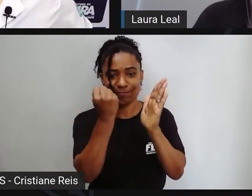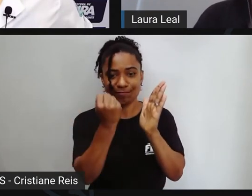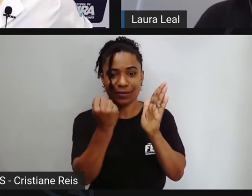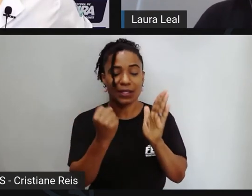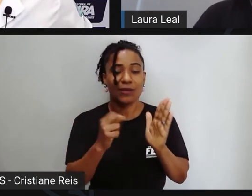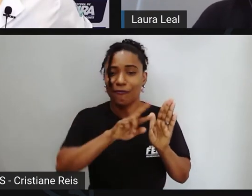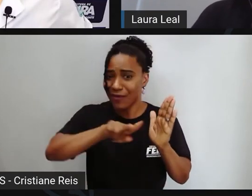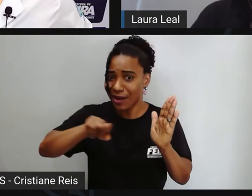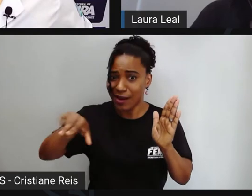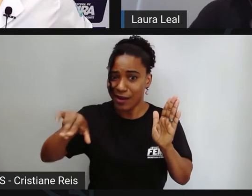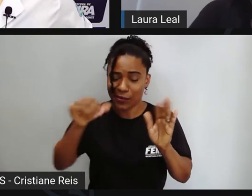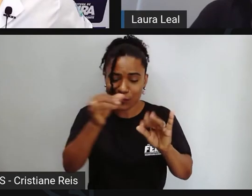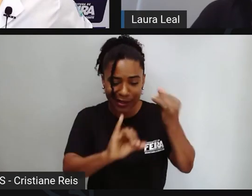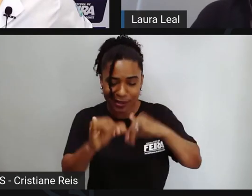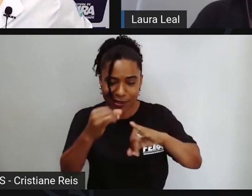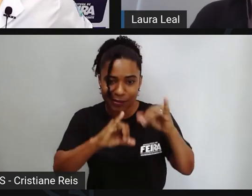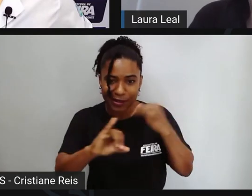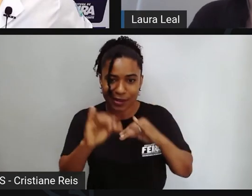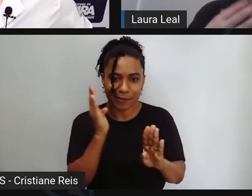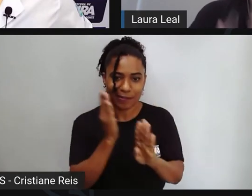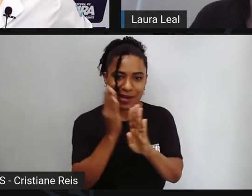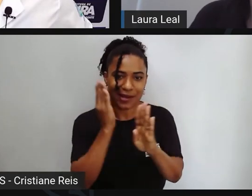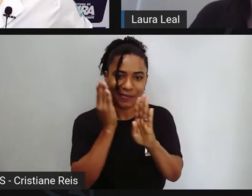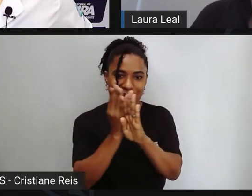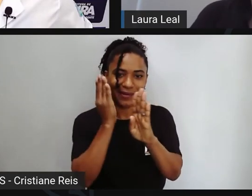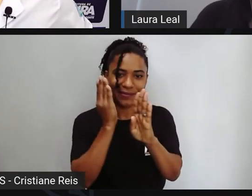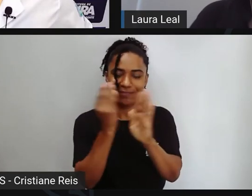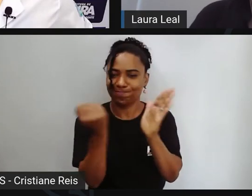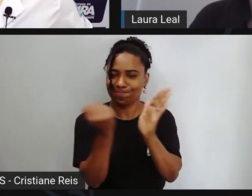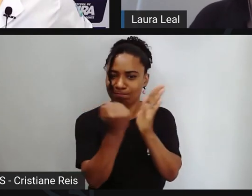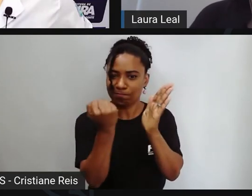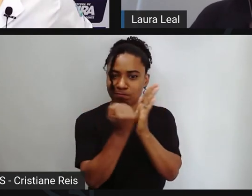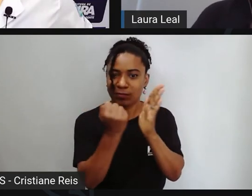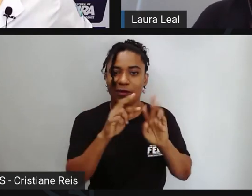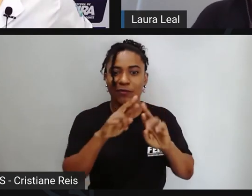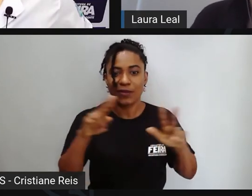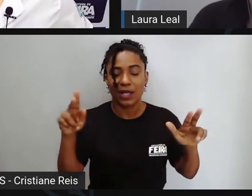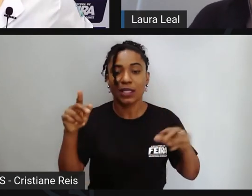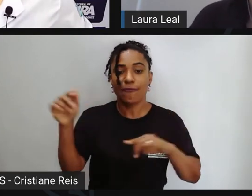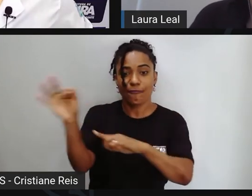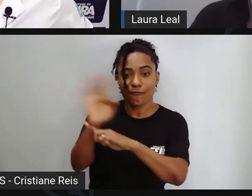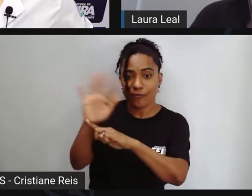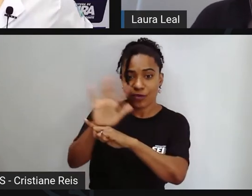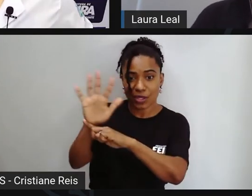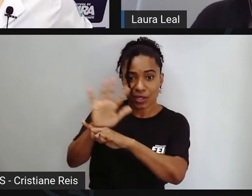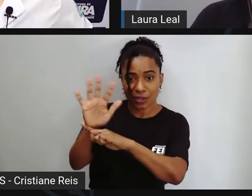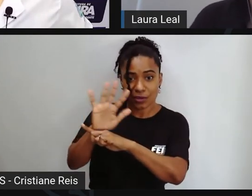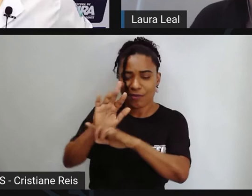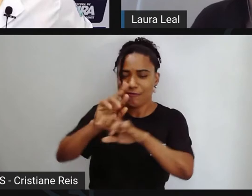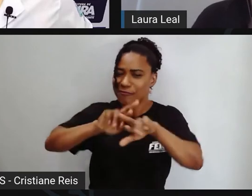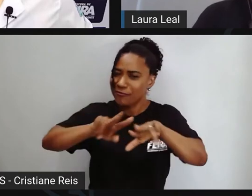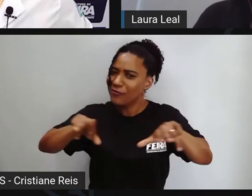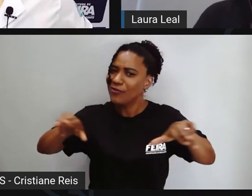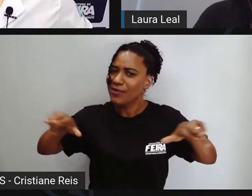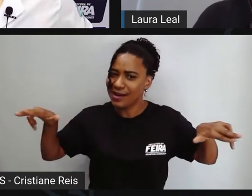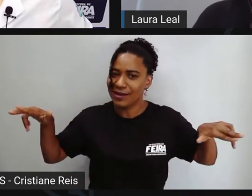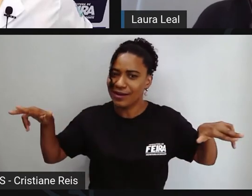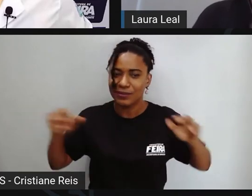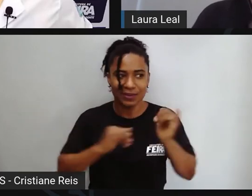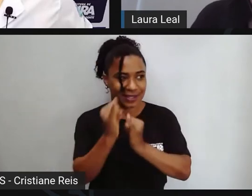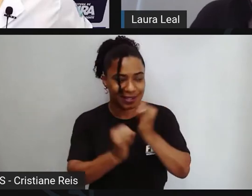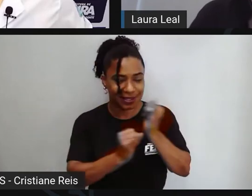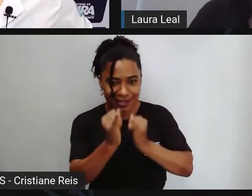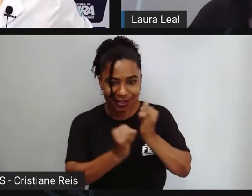que ela encontrou. Então, recomendo, tem vários filmes sobre a Marie Curie, tem muita informação sobre ela na internet, recomendo que vocês